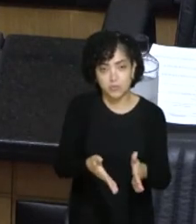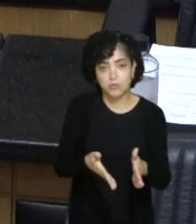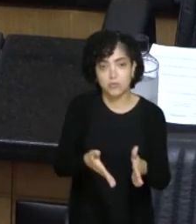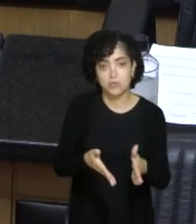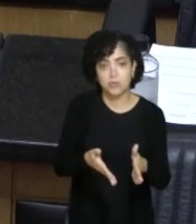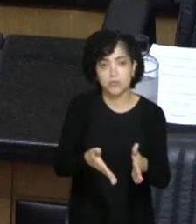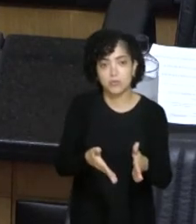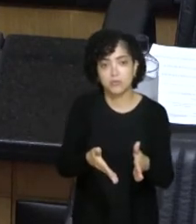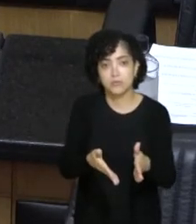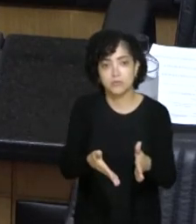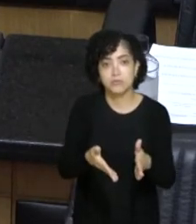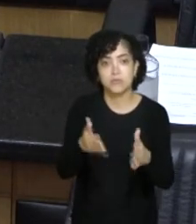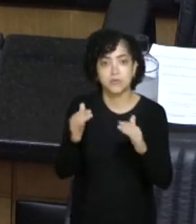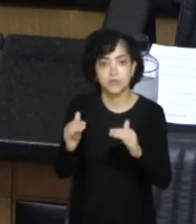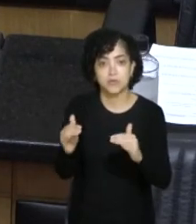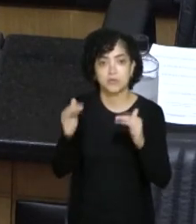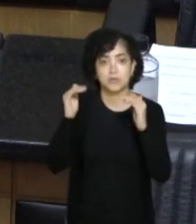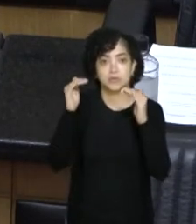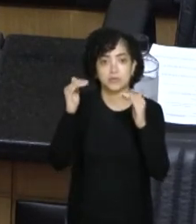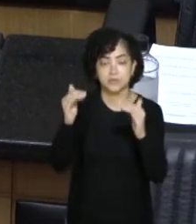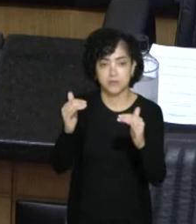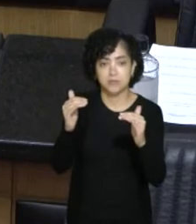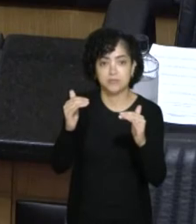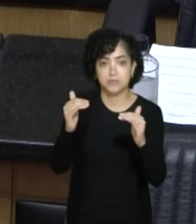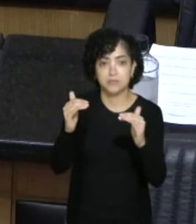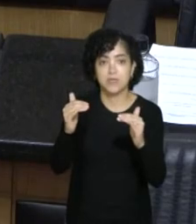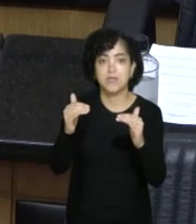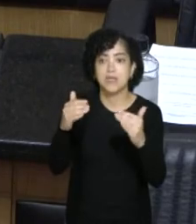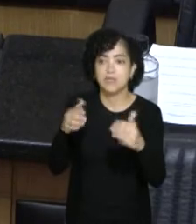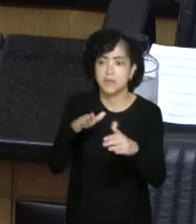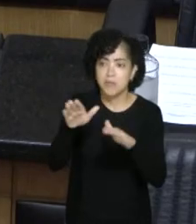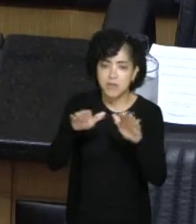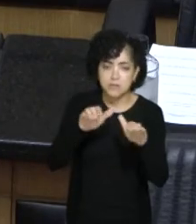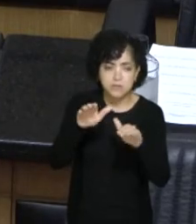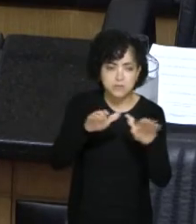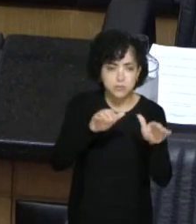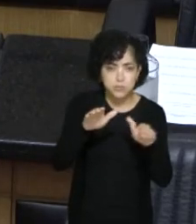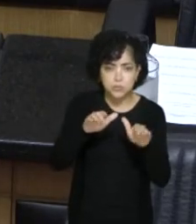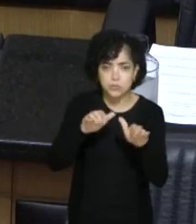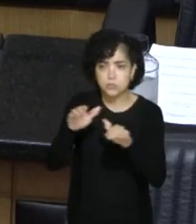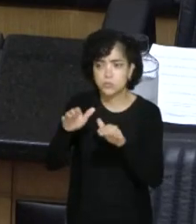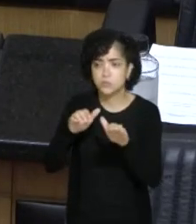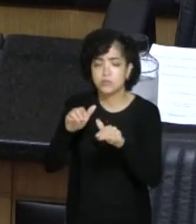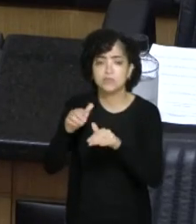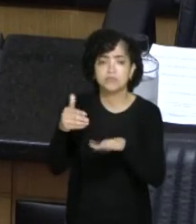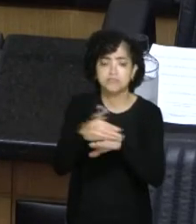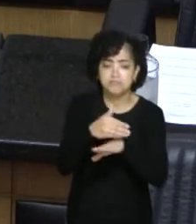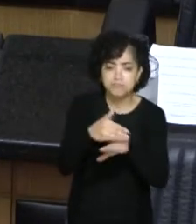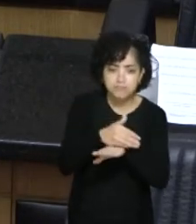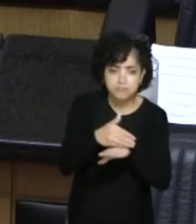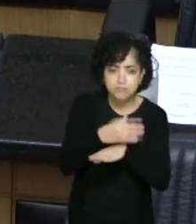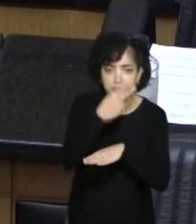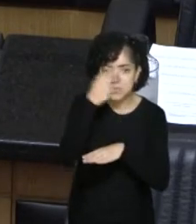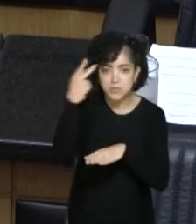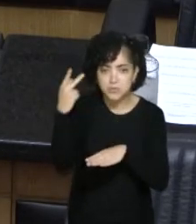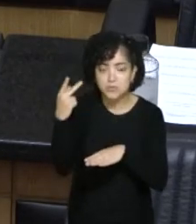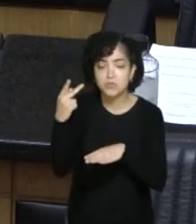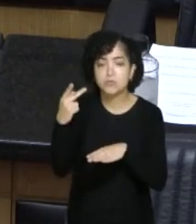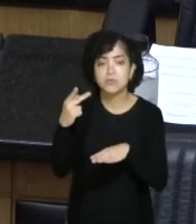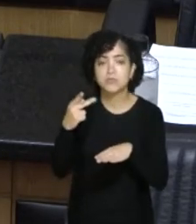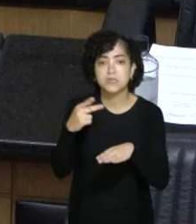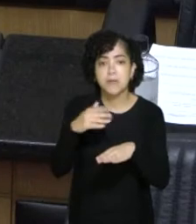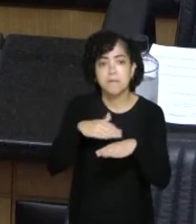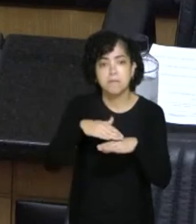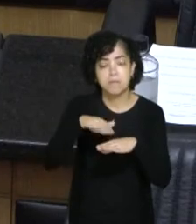o topo do ranking de um dos deputados que mais trouxe gente numa posse, a posse mais prestigiada que nós tivemos até o presente